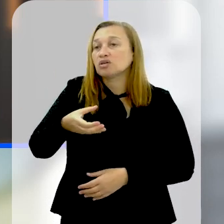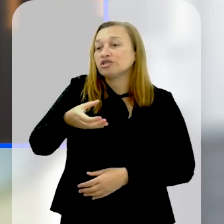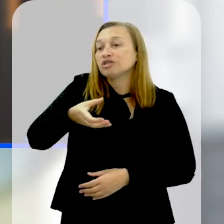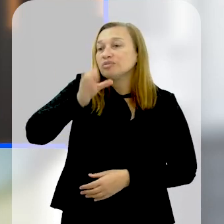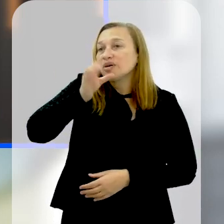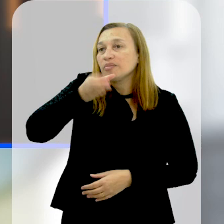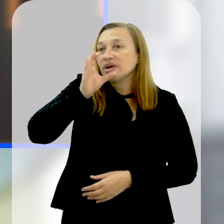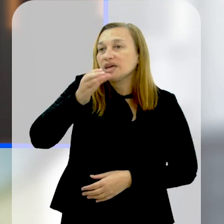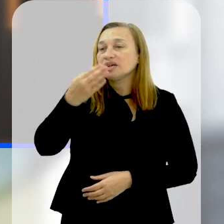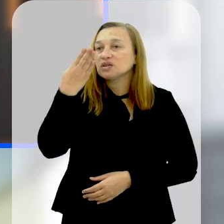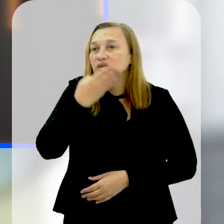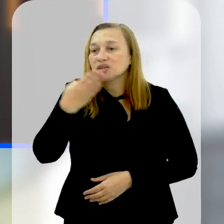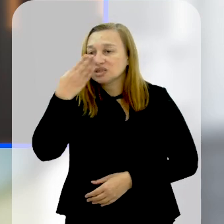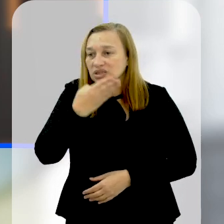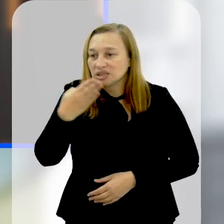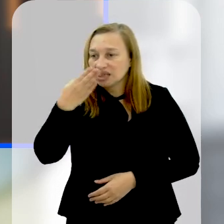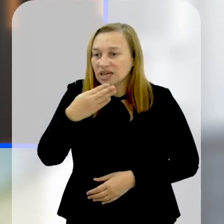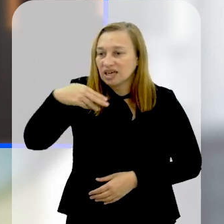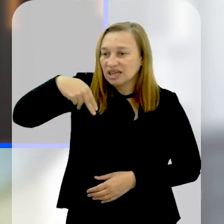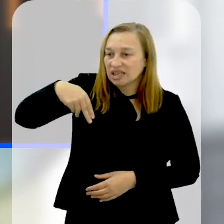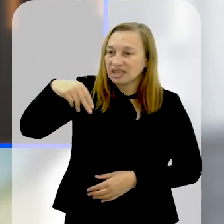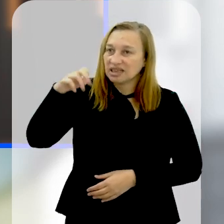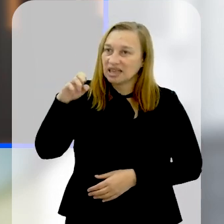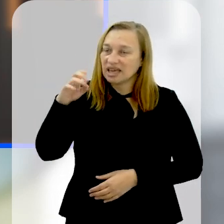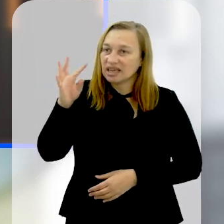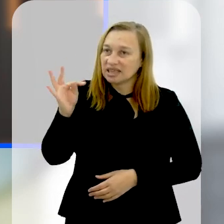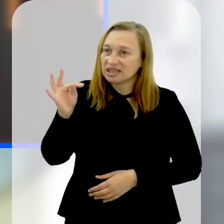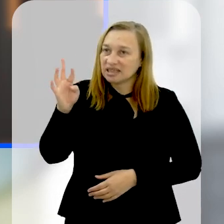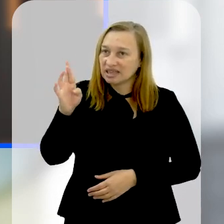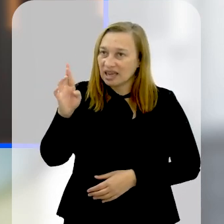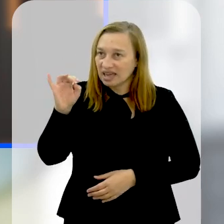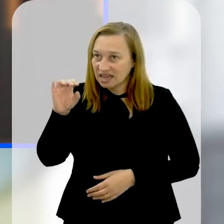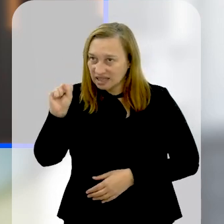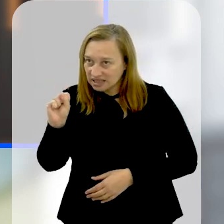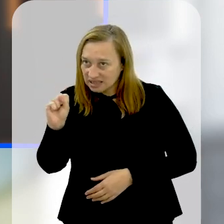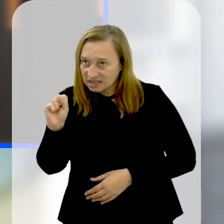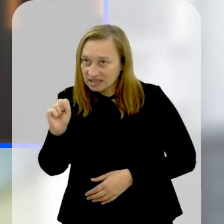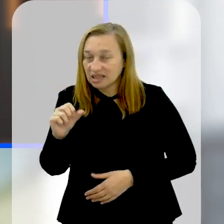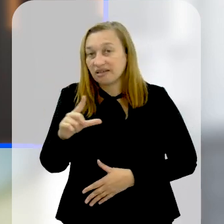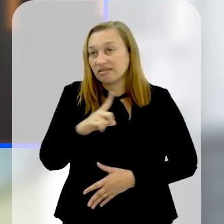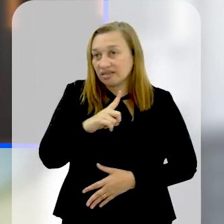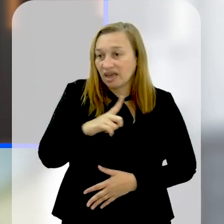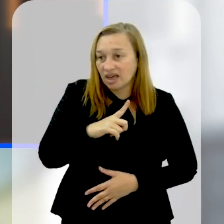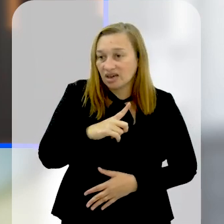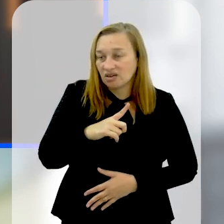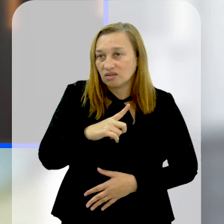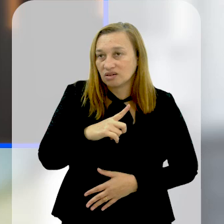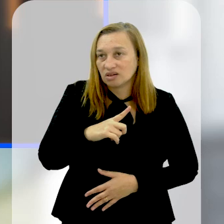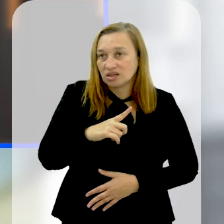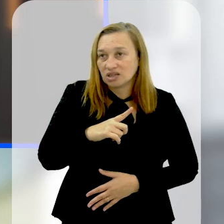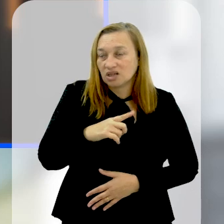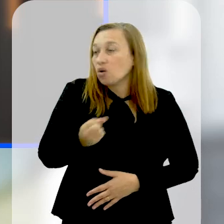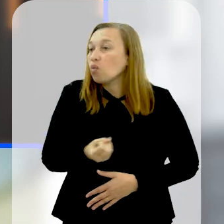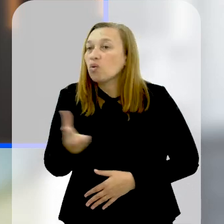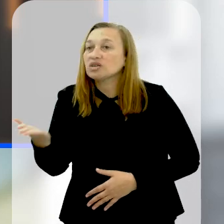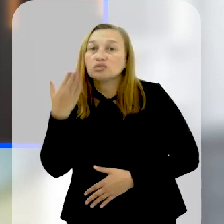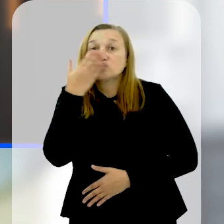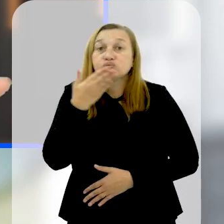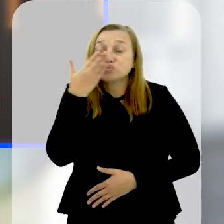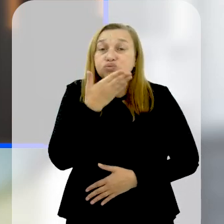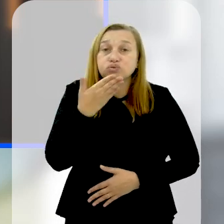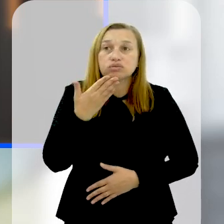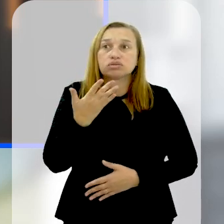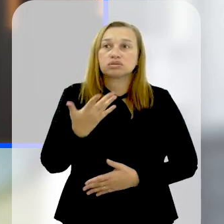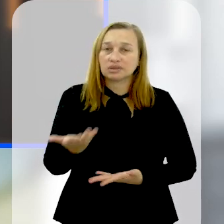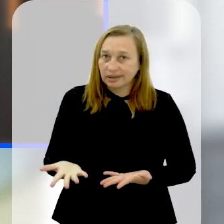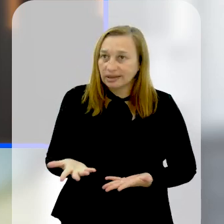bebidas açucaradas, os néctares, né? Porque a gente não pode nem chamar de suco. Os néctares que têm uma